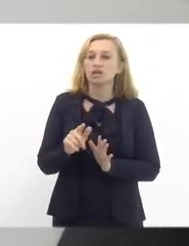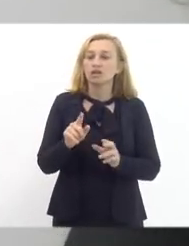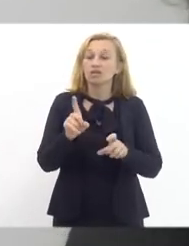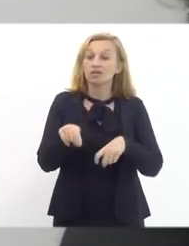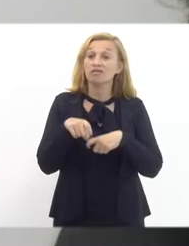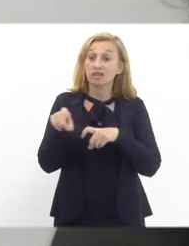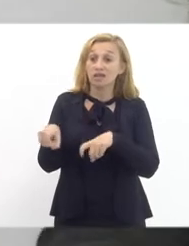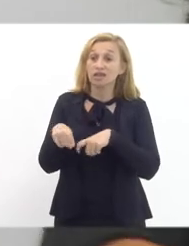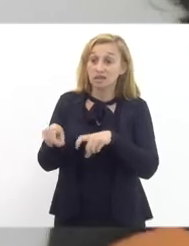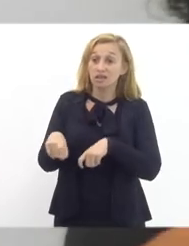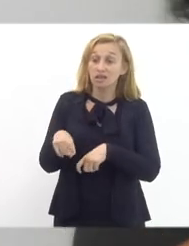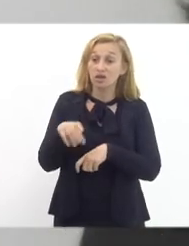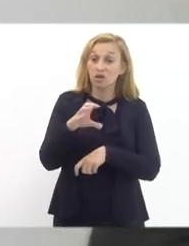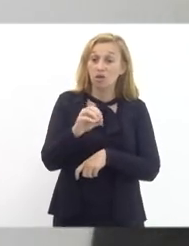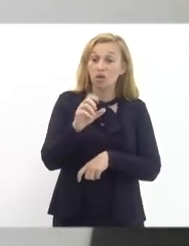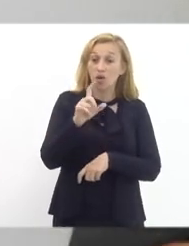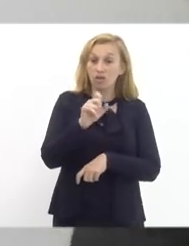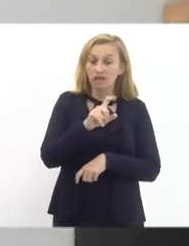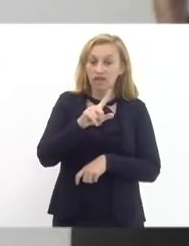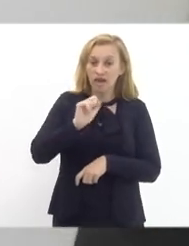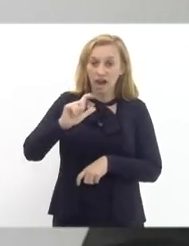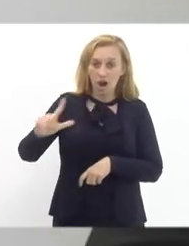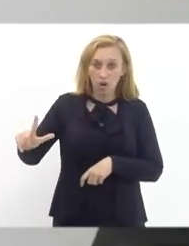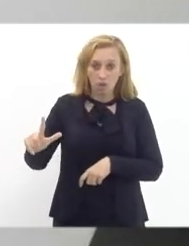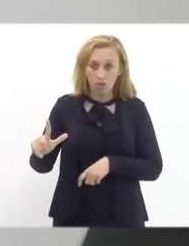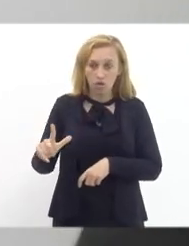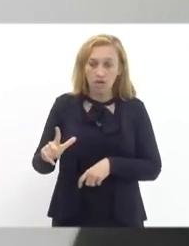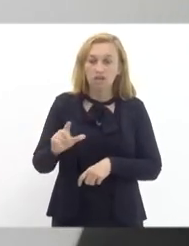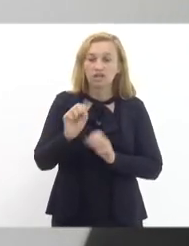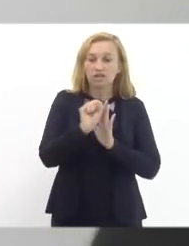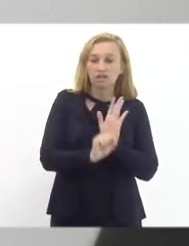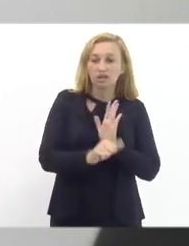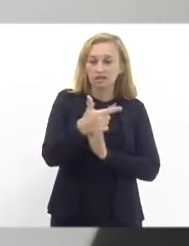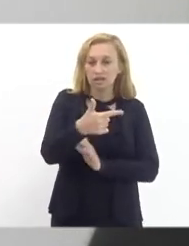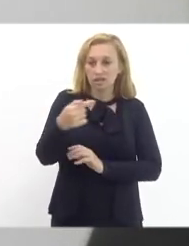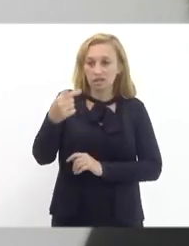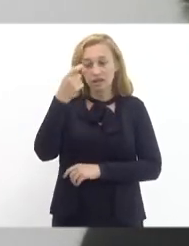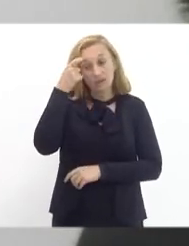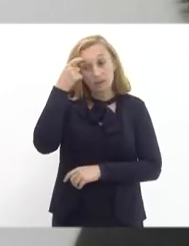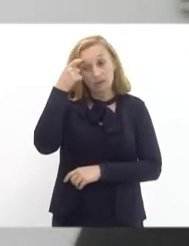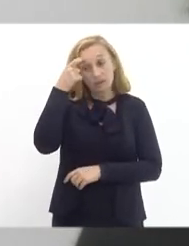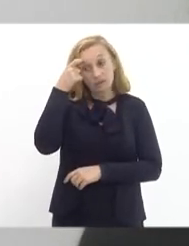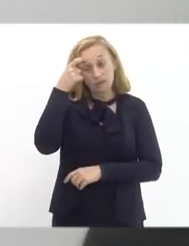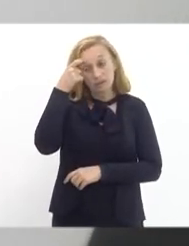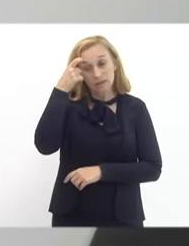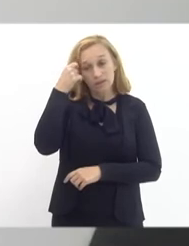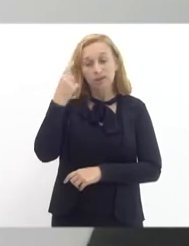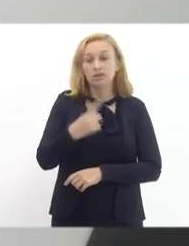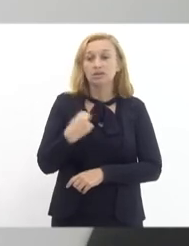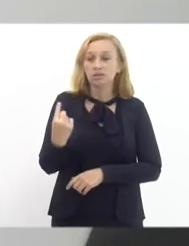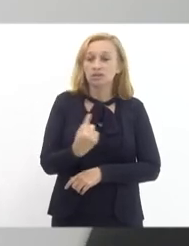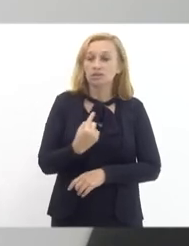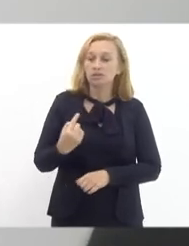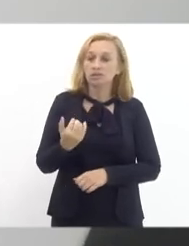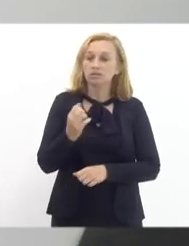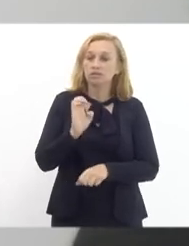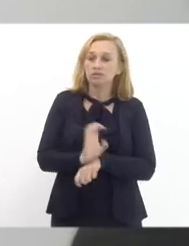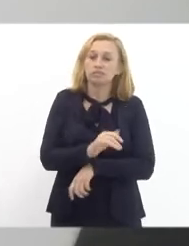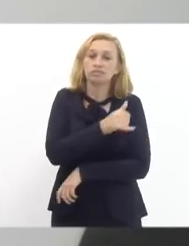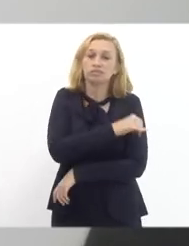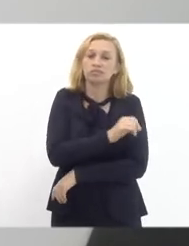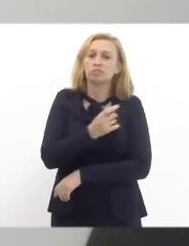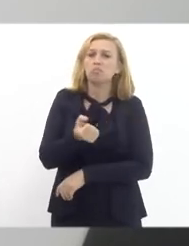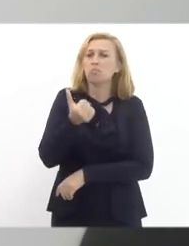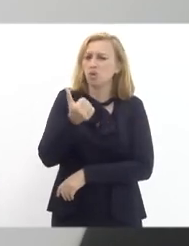fazenda colonial, né, um exemplar do século XVII. Né, e nós, no Estado do Rio, temos poucos,